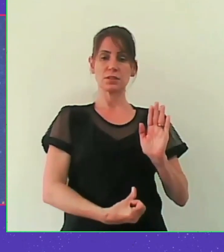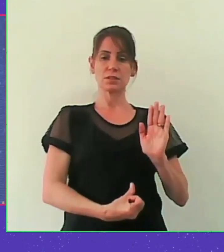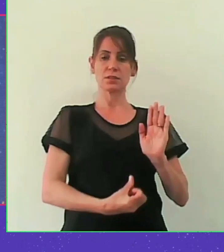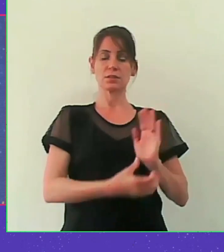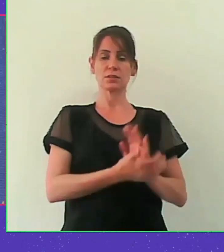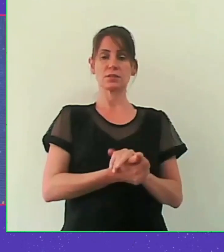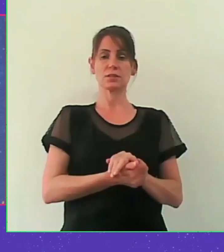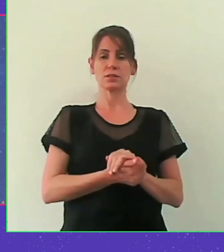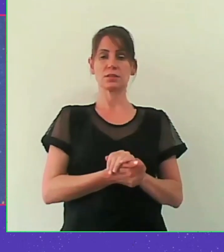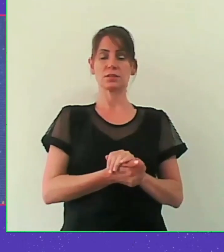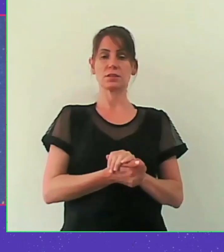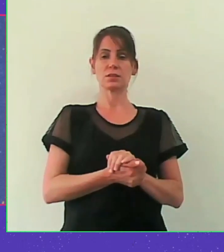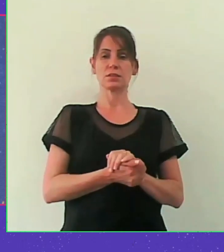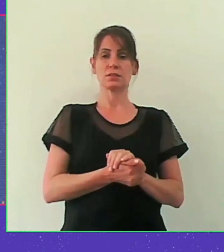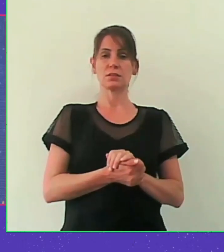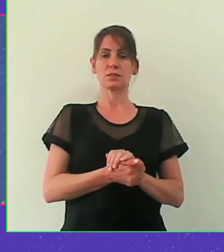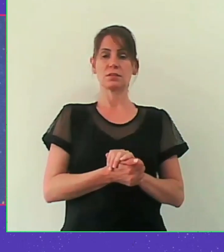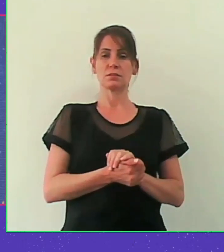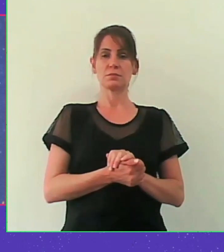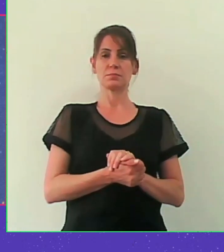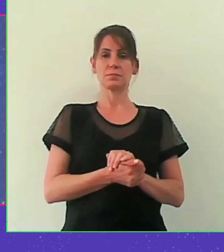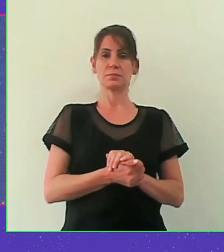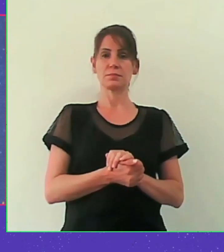Marcos 16,